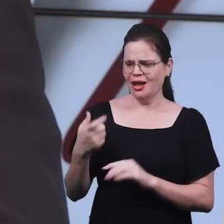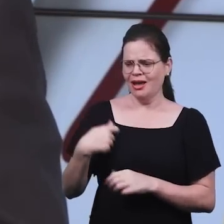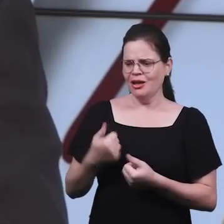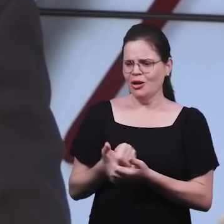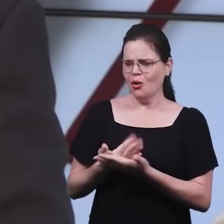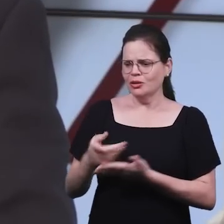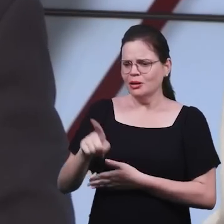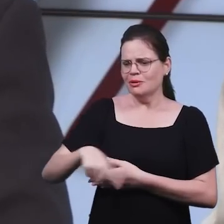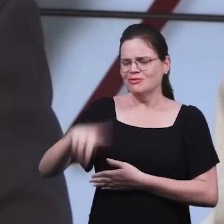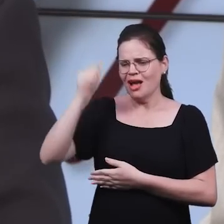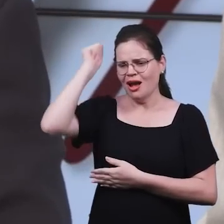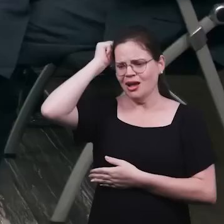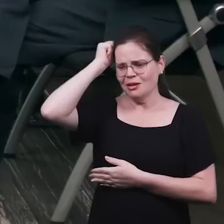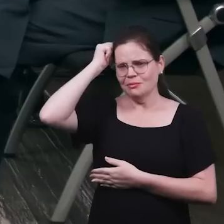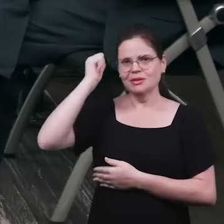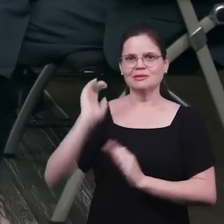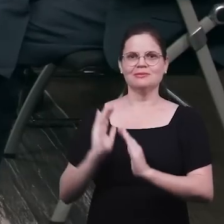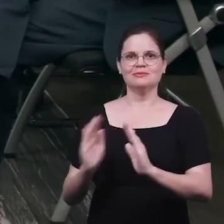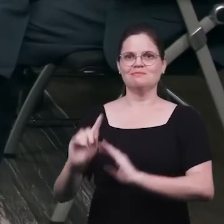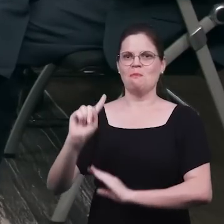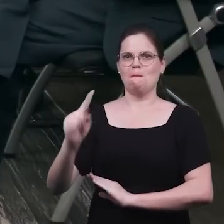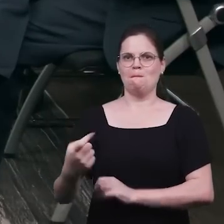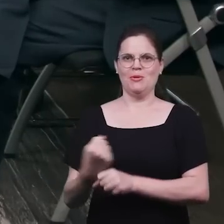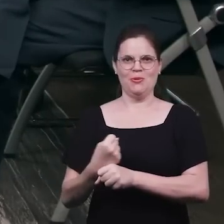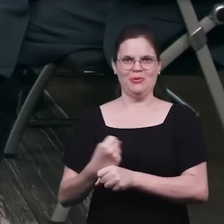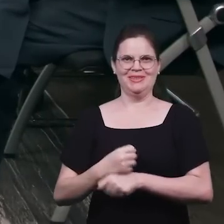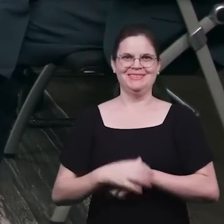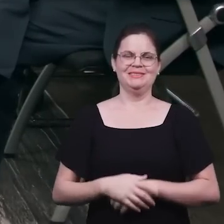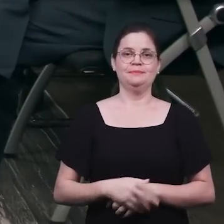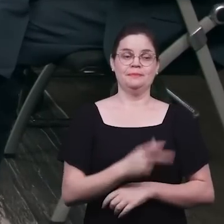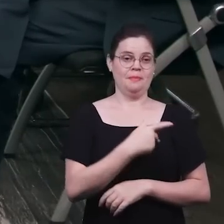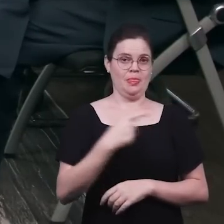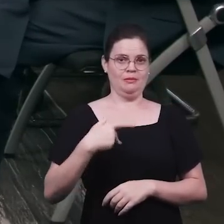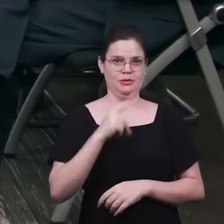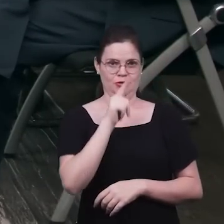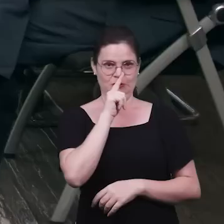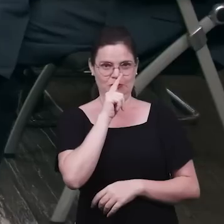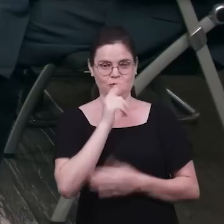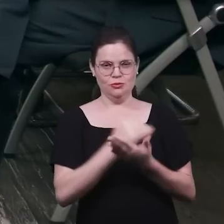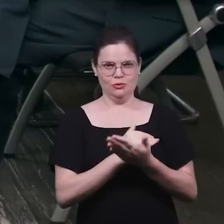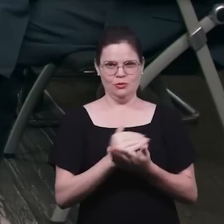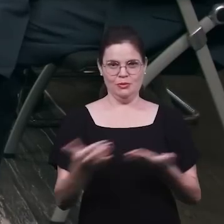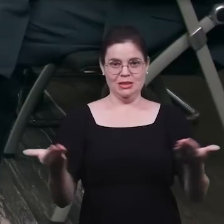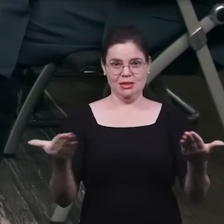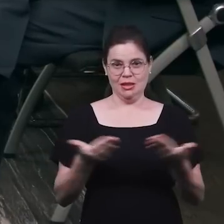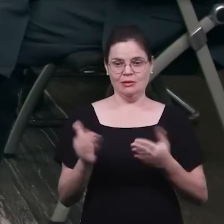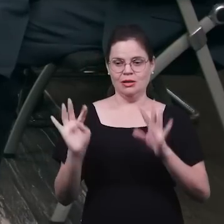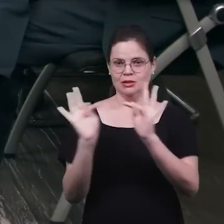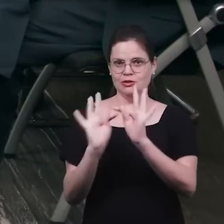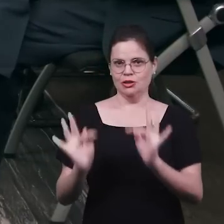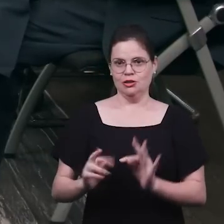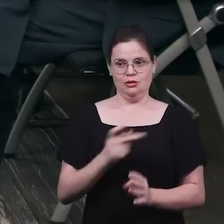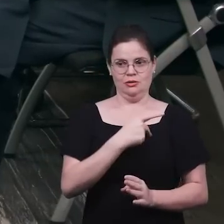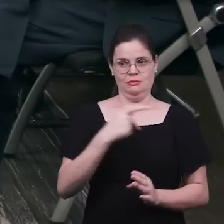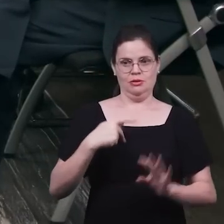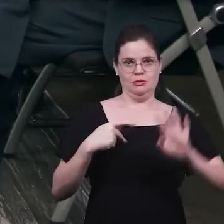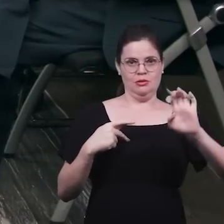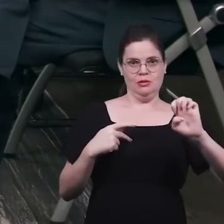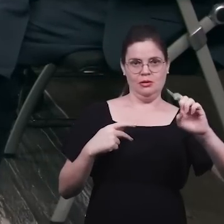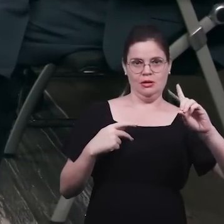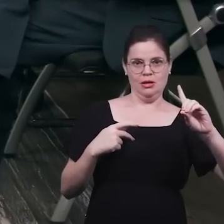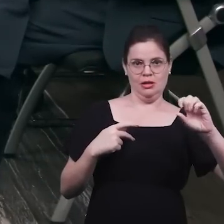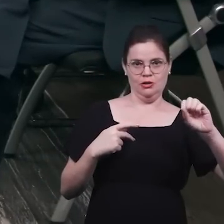anos, aproximadamente. Que coisa, hein? Pastor Gilson, estamos entrando de Tiatira. Pastor Edson acabou de apresentar um